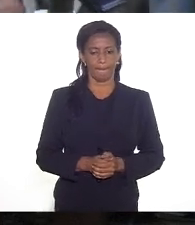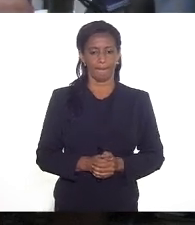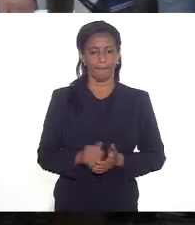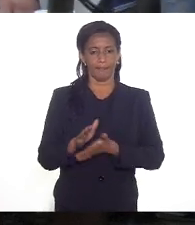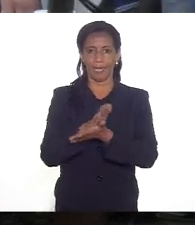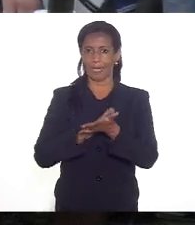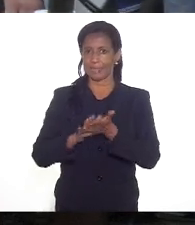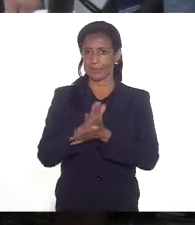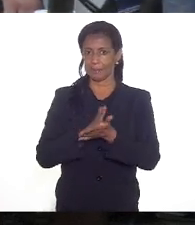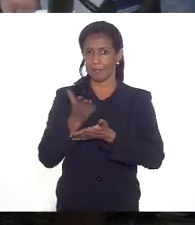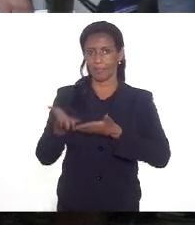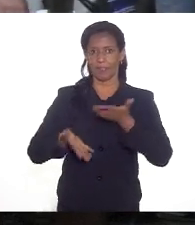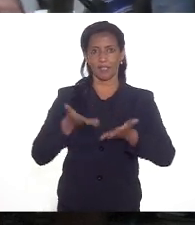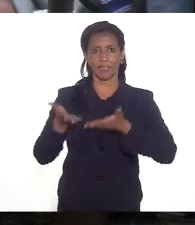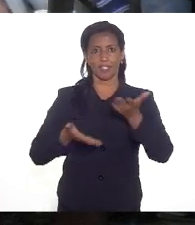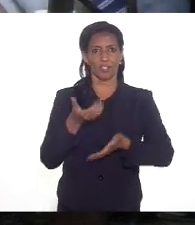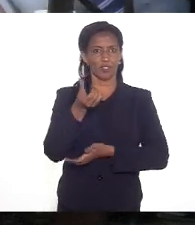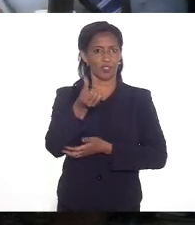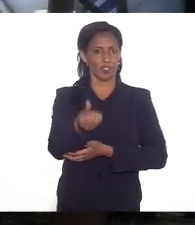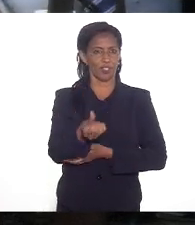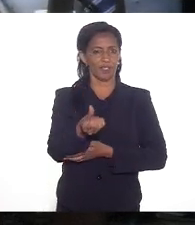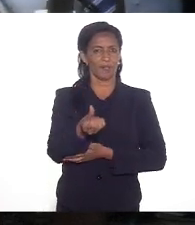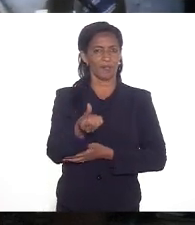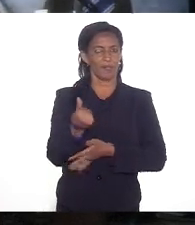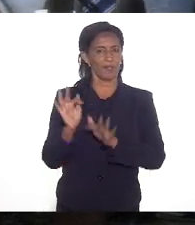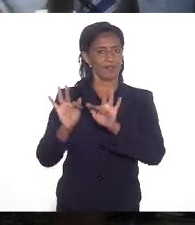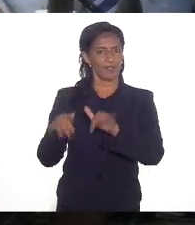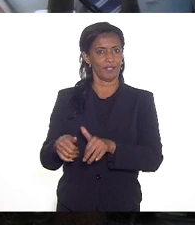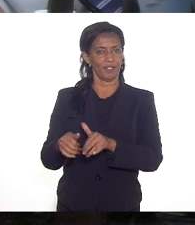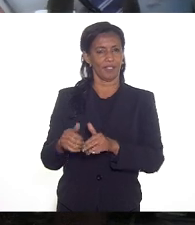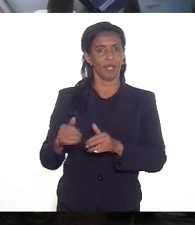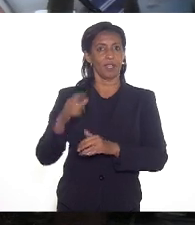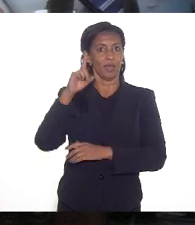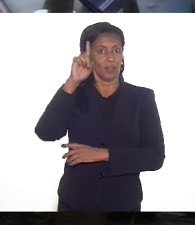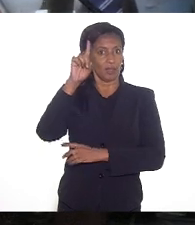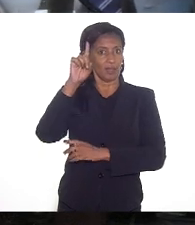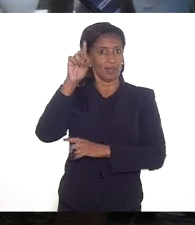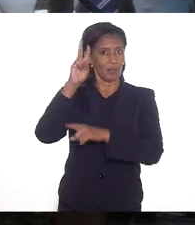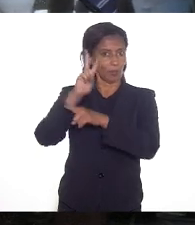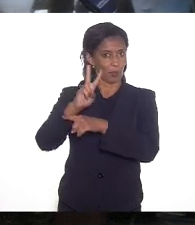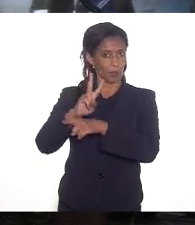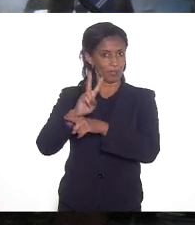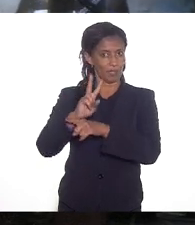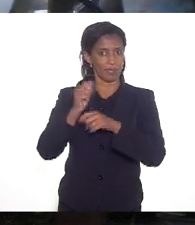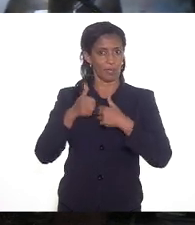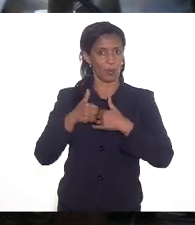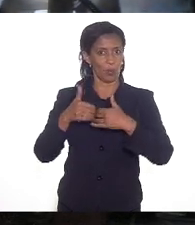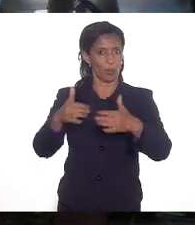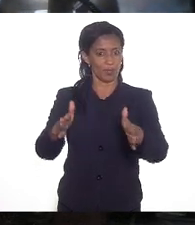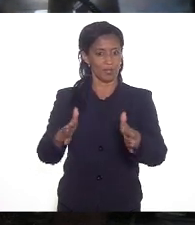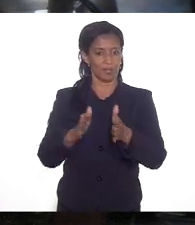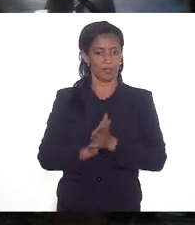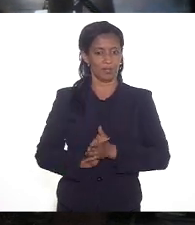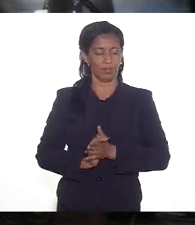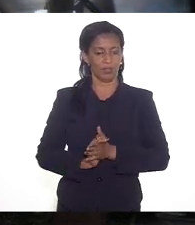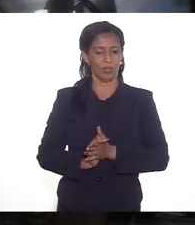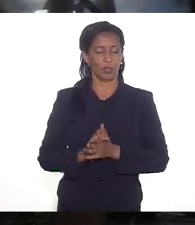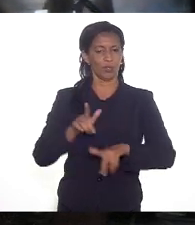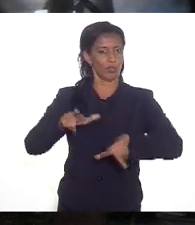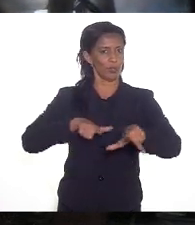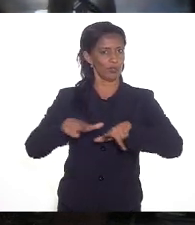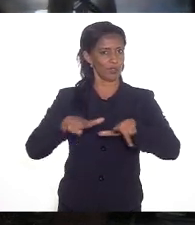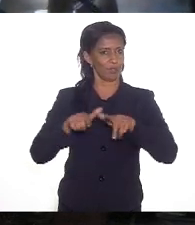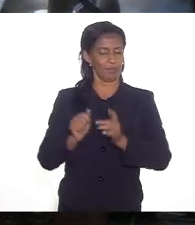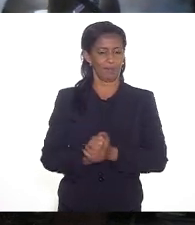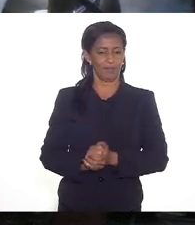nada mais a tratar na 6ª sessão ordinária mesmo está encerrado havendo número legal só de proteção de Deus iniciamos os nossos